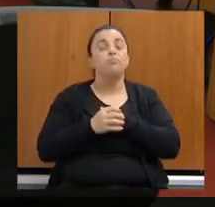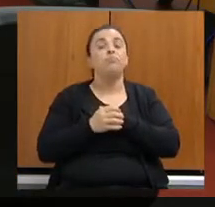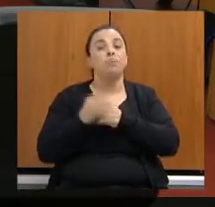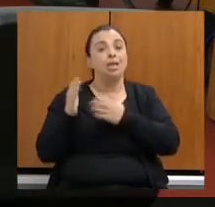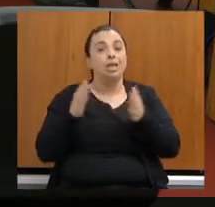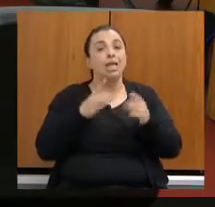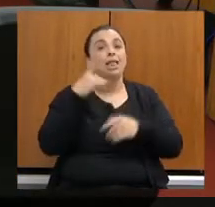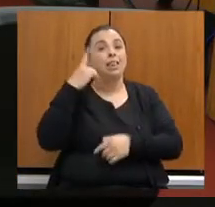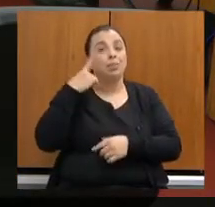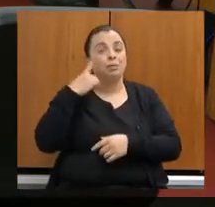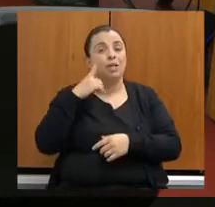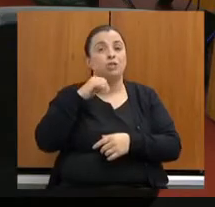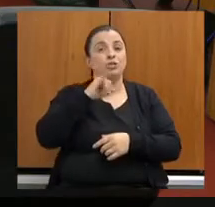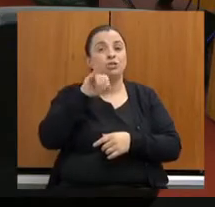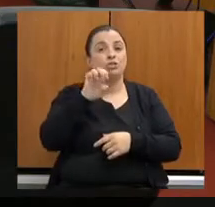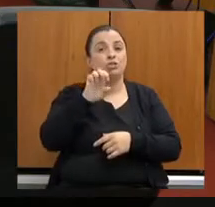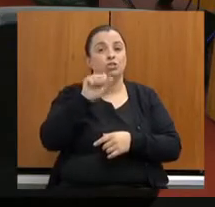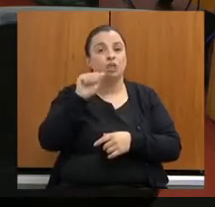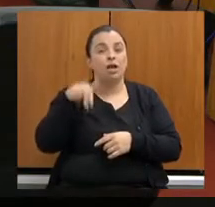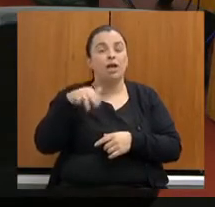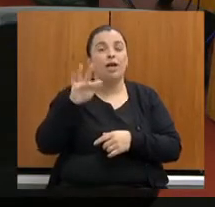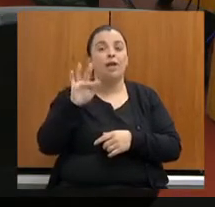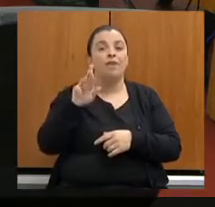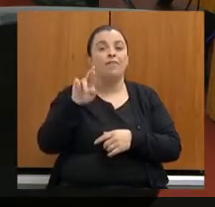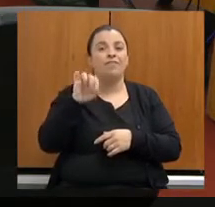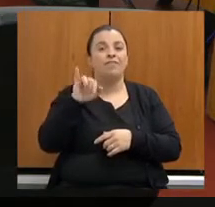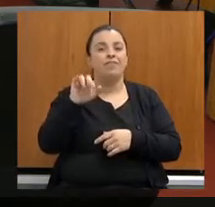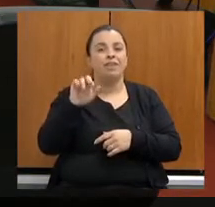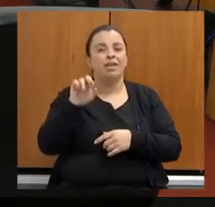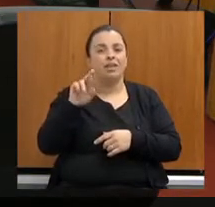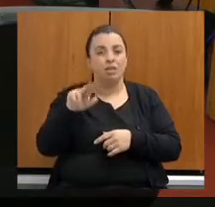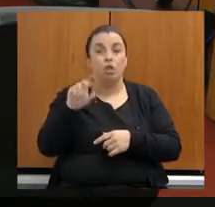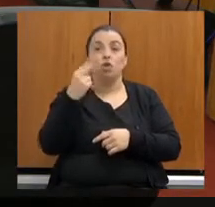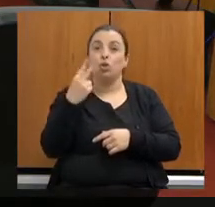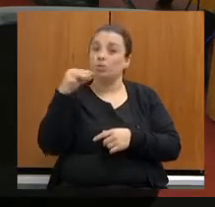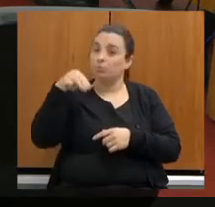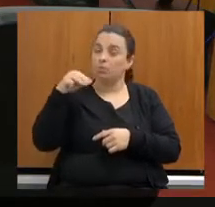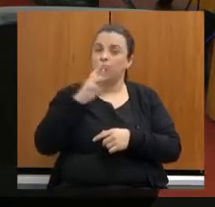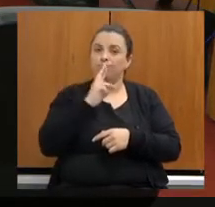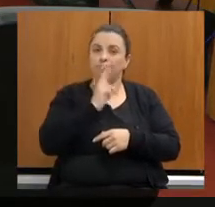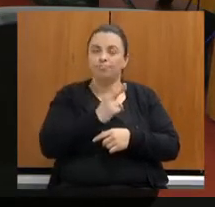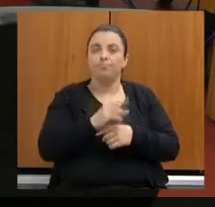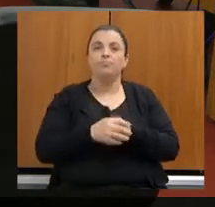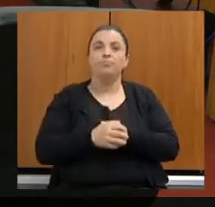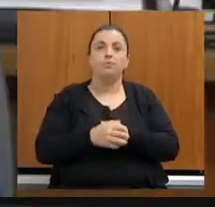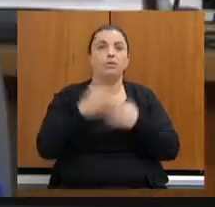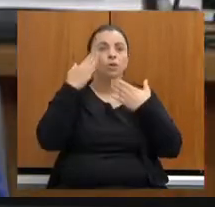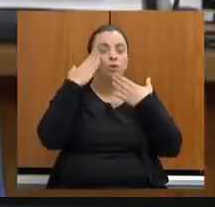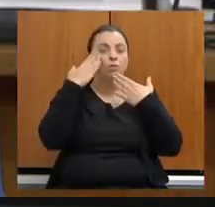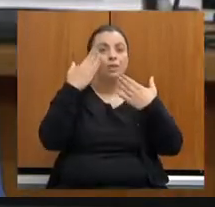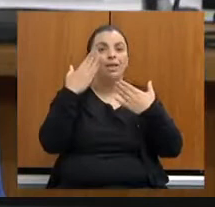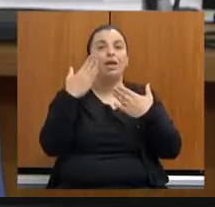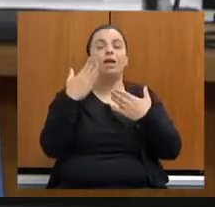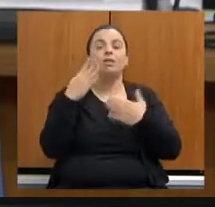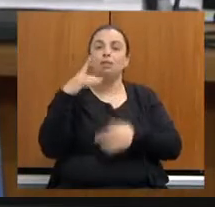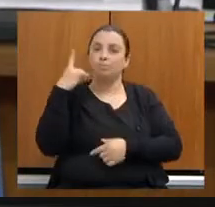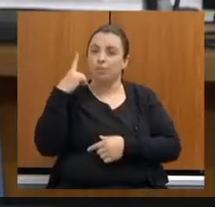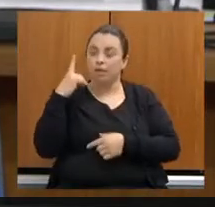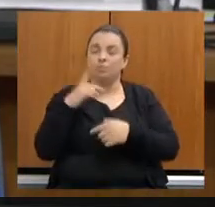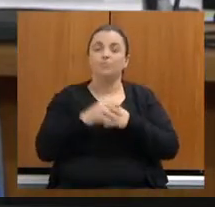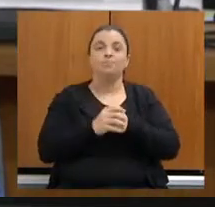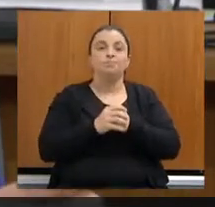Jean Freire tem dois minutos e para suas manifestações Muito obrigado Deputado